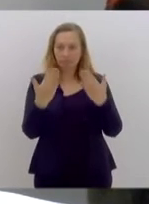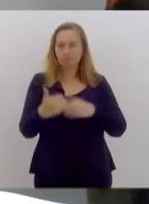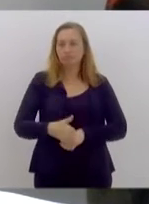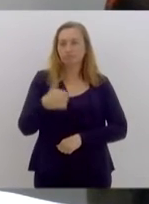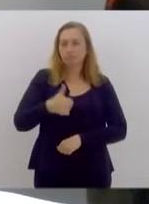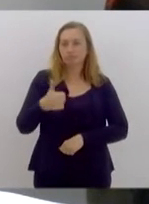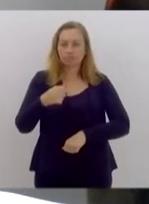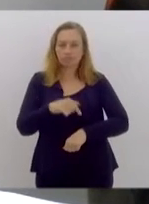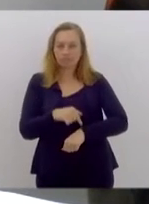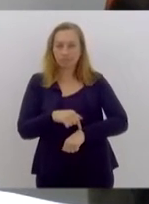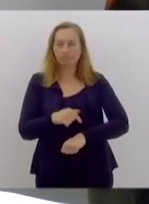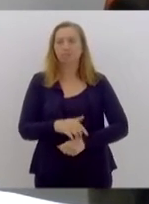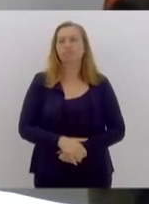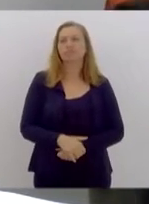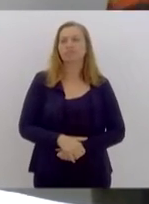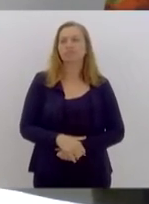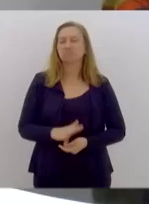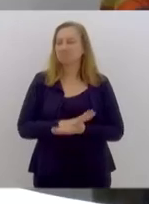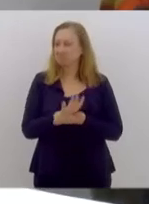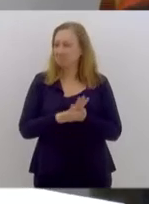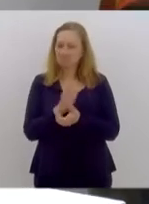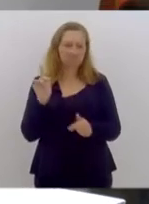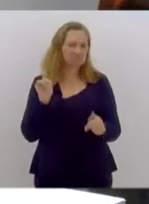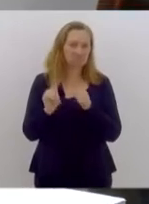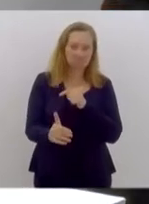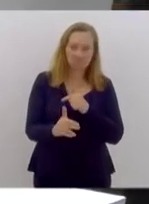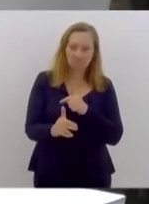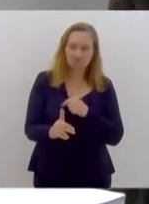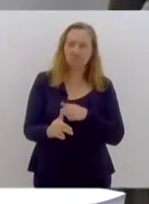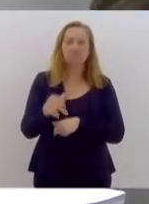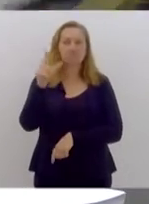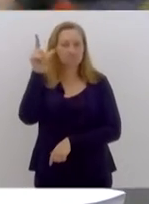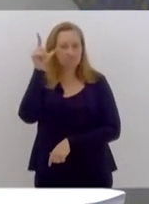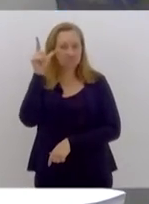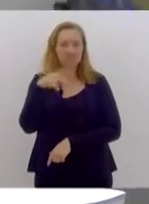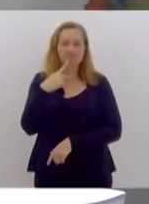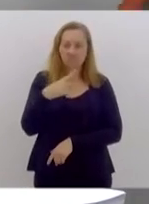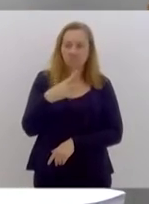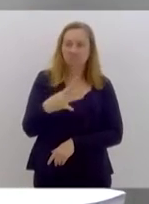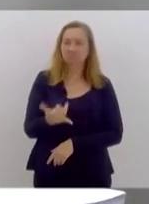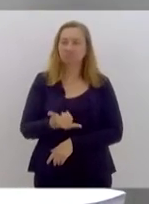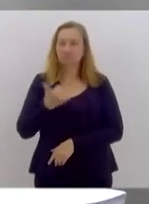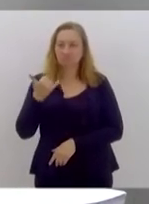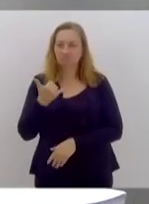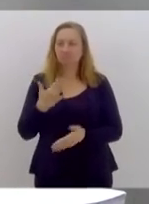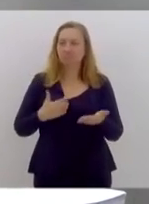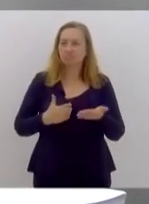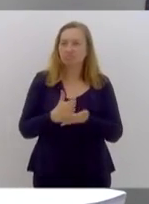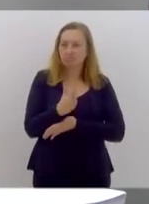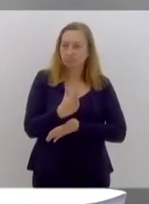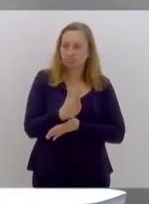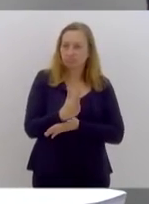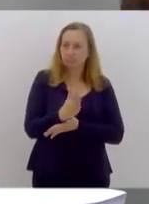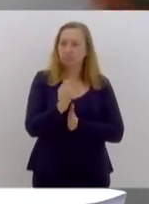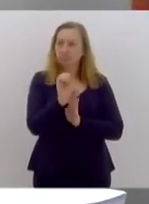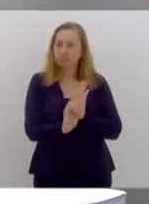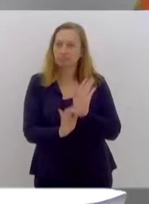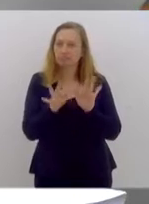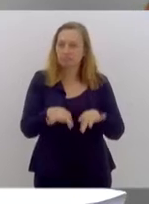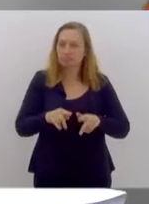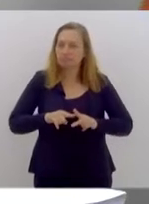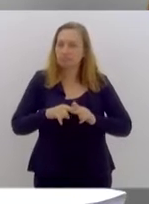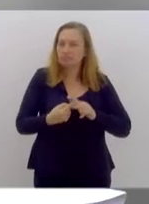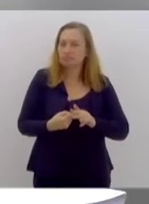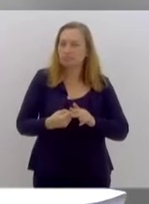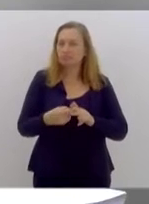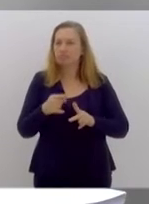primeira versão né nada nos impede Lu sempre falou agora por telefone né que a gente ainda aprova em redação final faz uma faça um ajuste